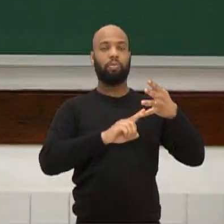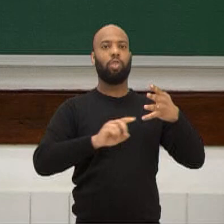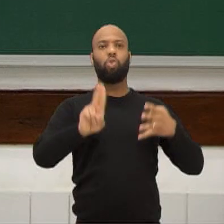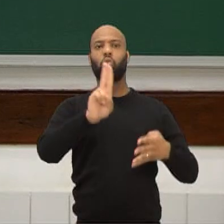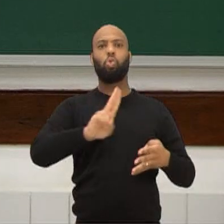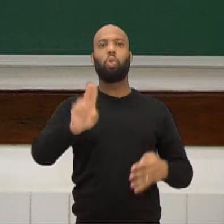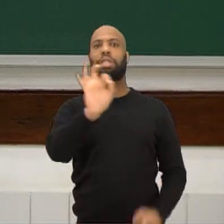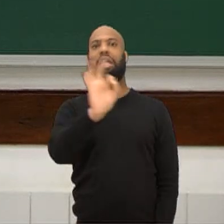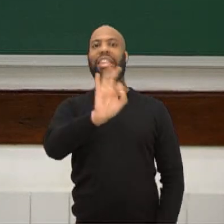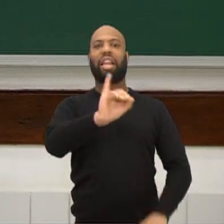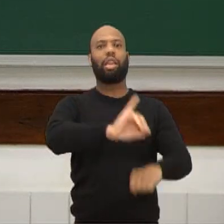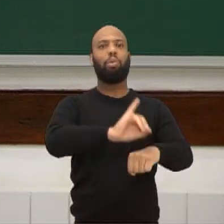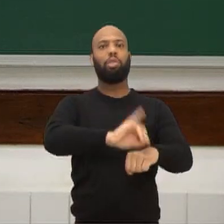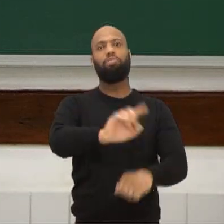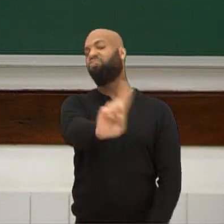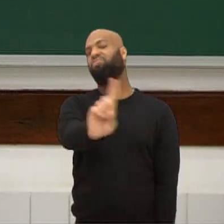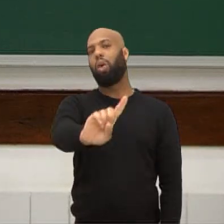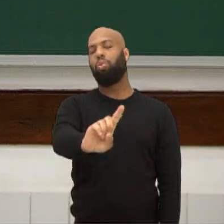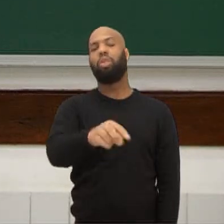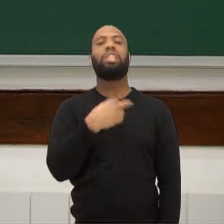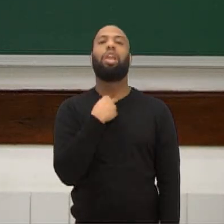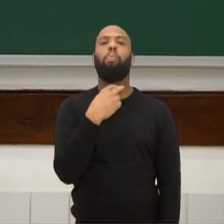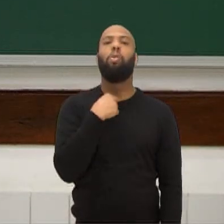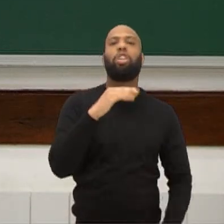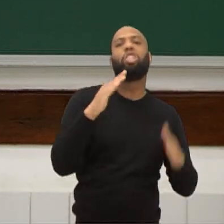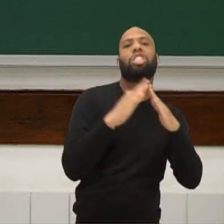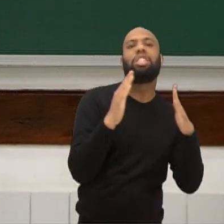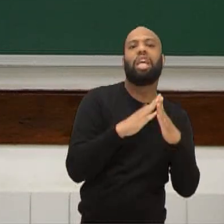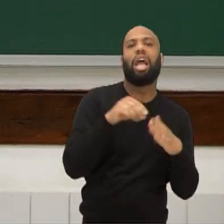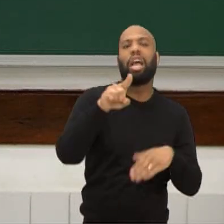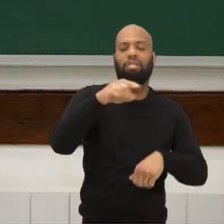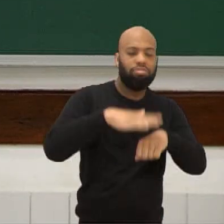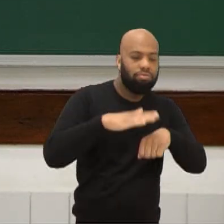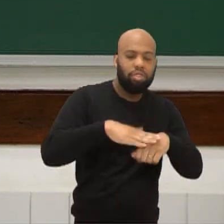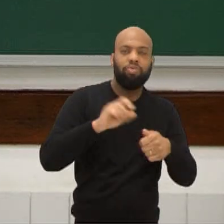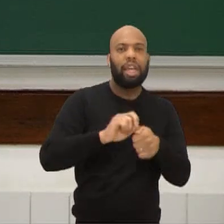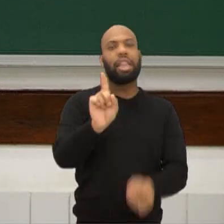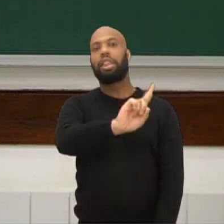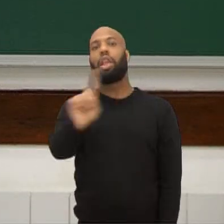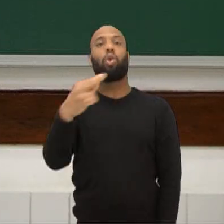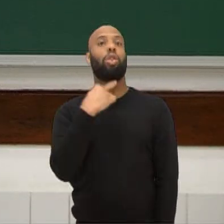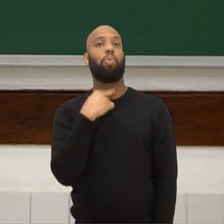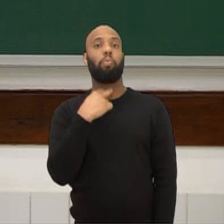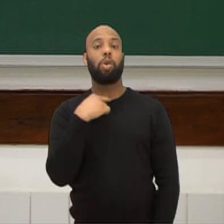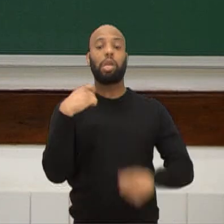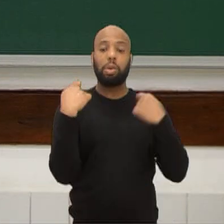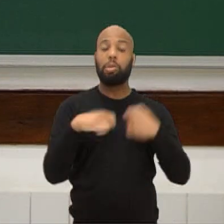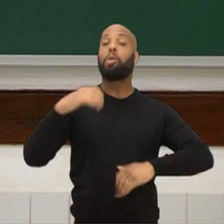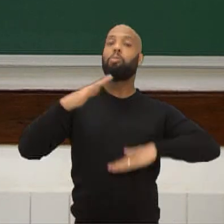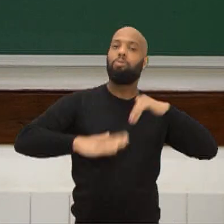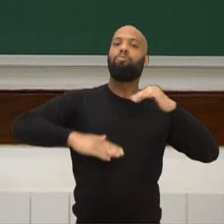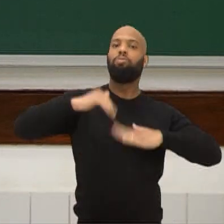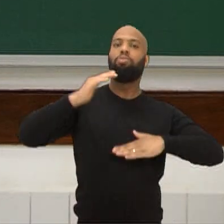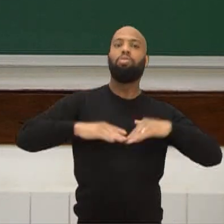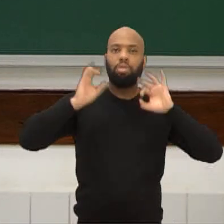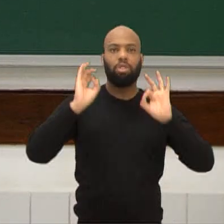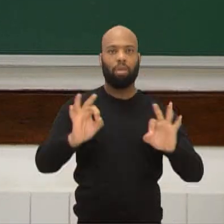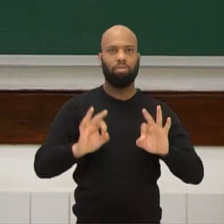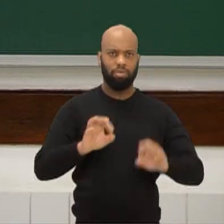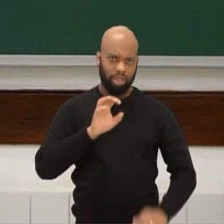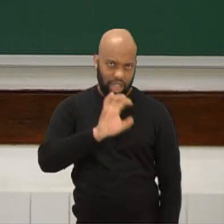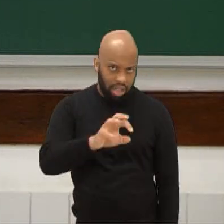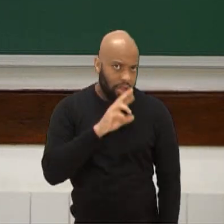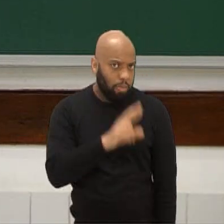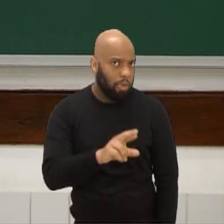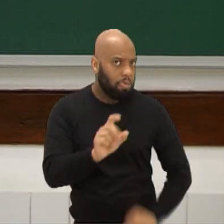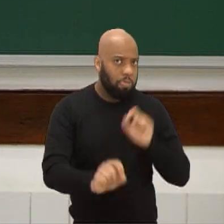qualquer objeto, não pode ser um objeto que você tem em casa, um objeto que você fez. Ele precisa ser o objeto profissional para a prática do malabares. Será que é